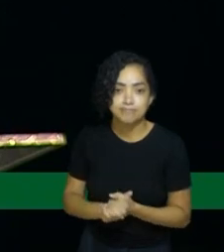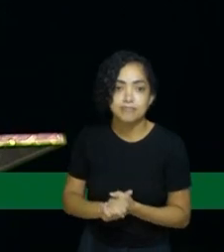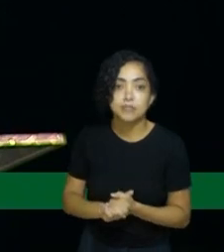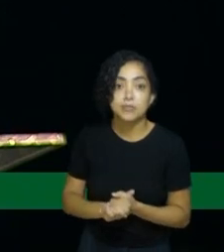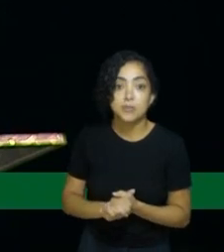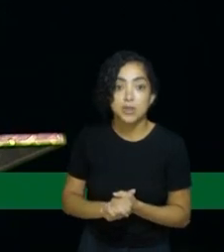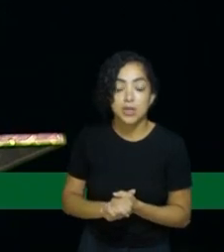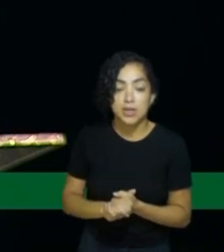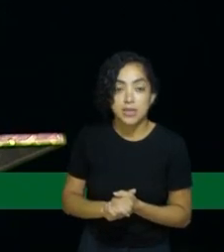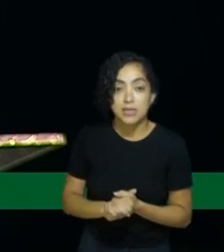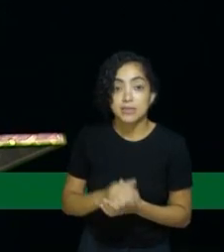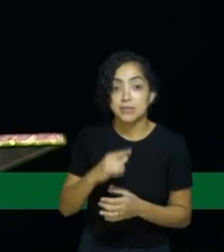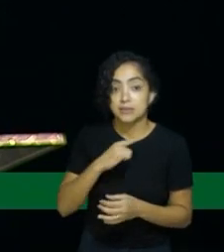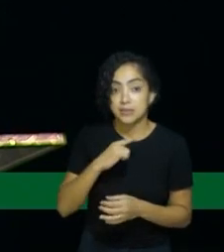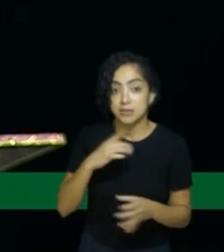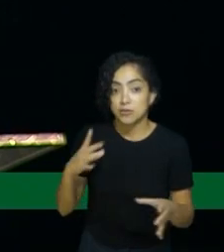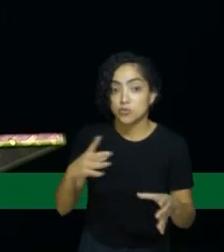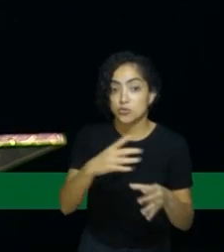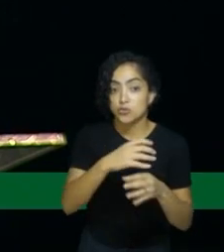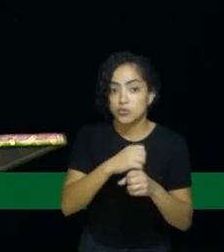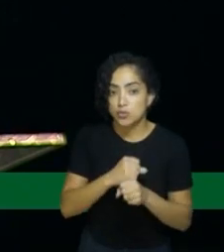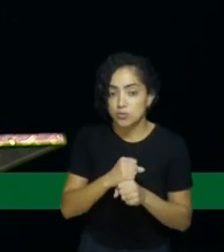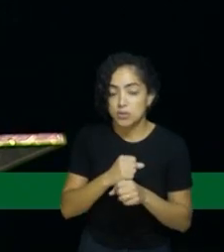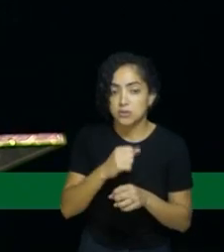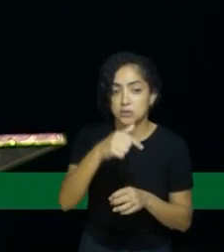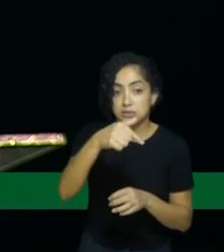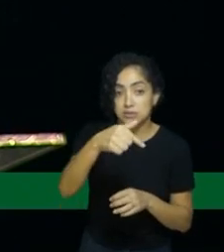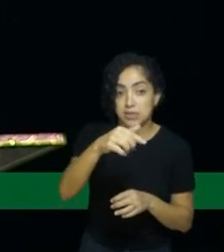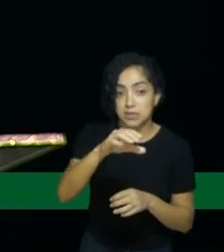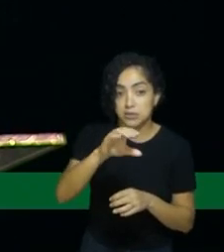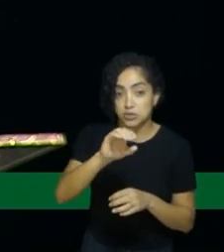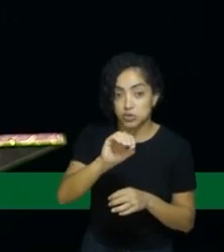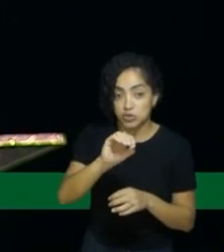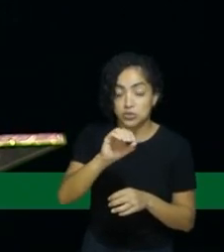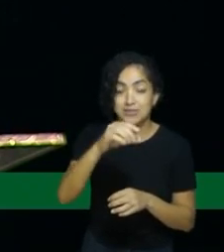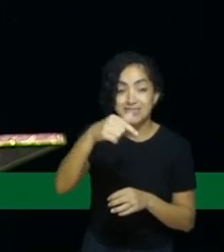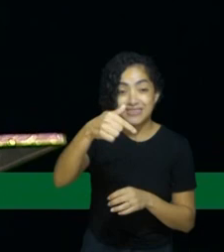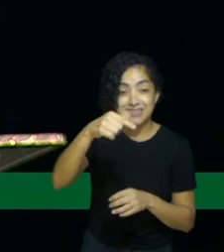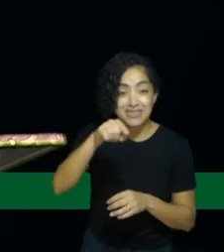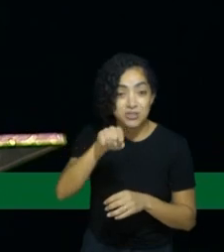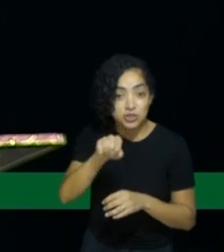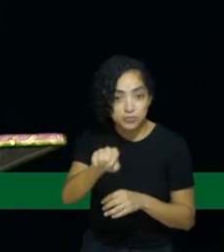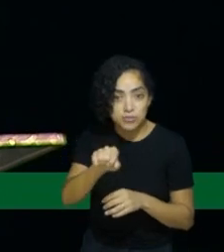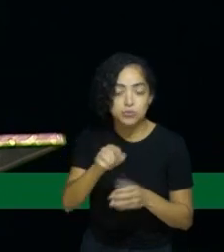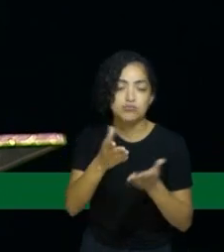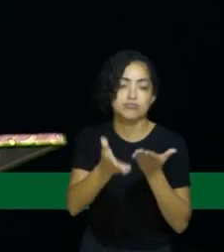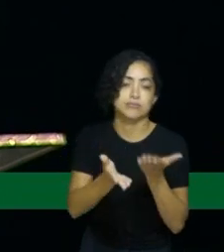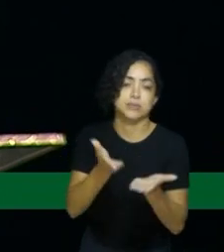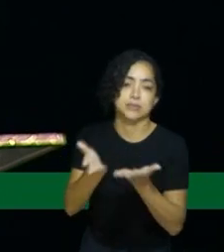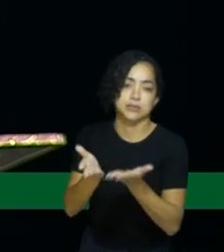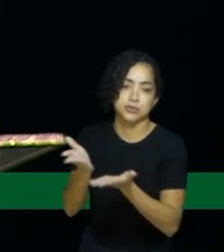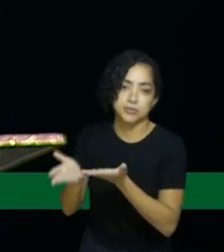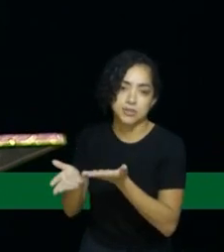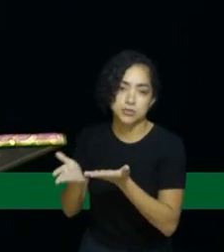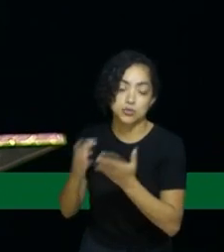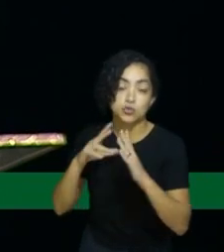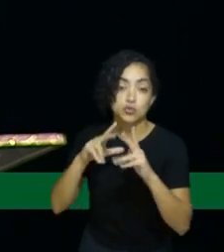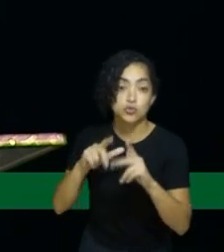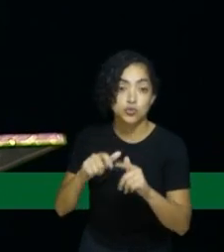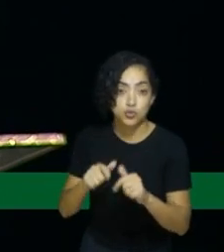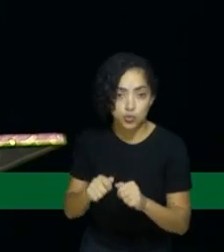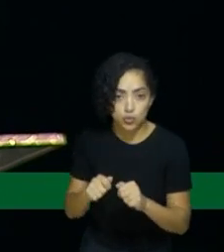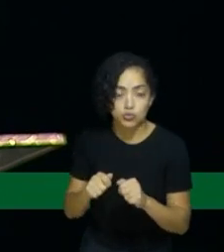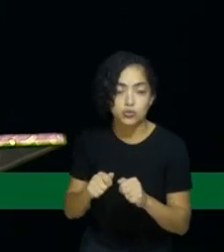2024 já somam quase 7500 atendimentos todos os atendimentos